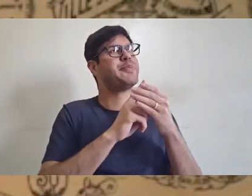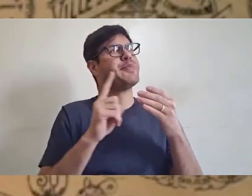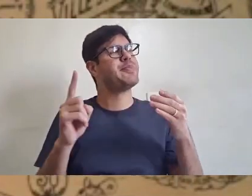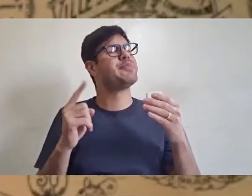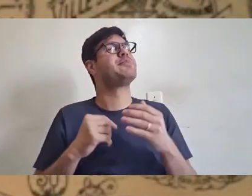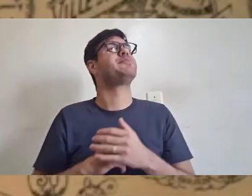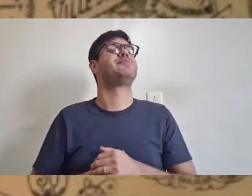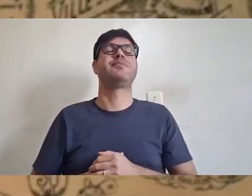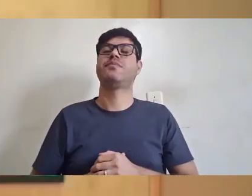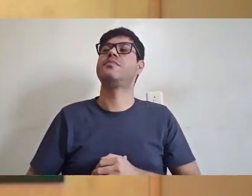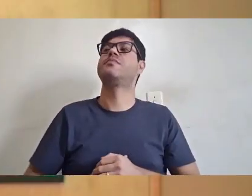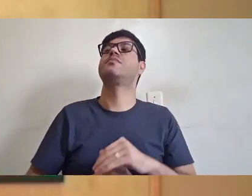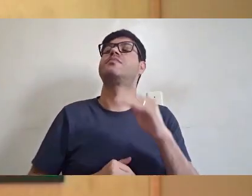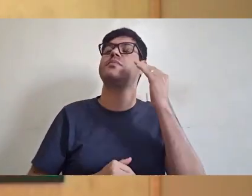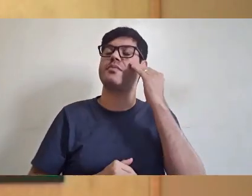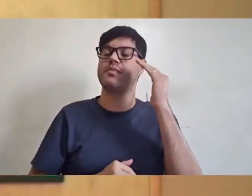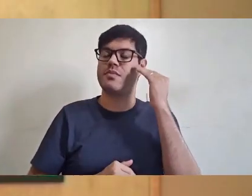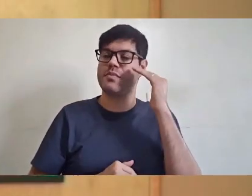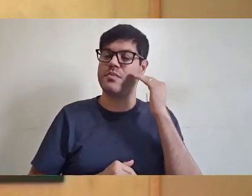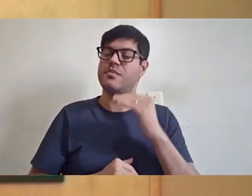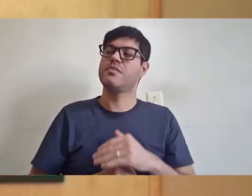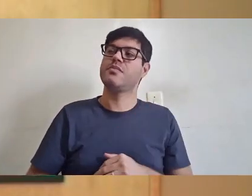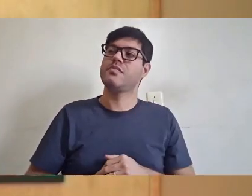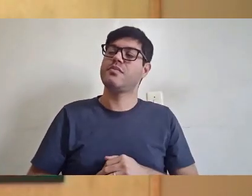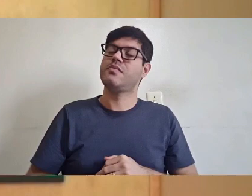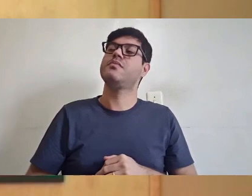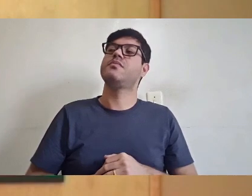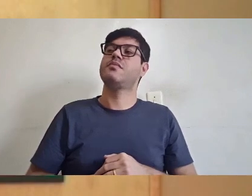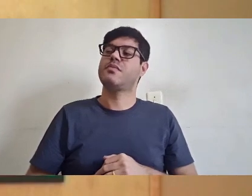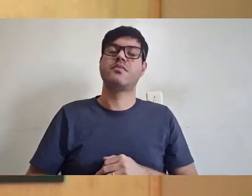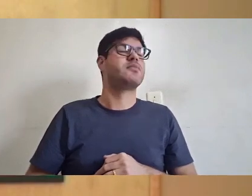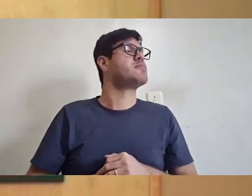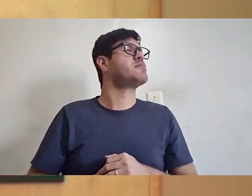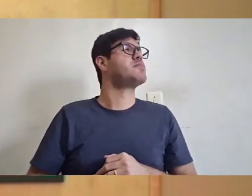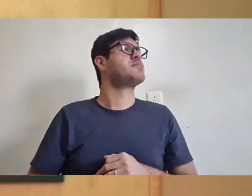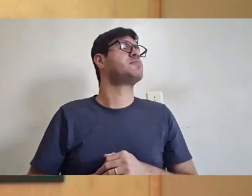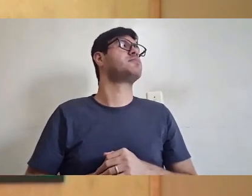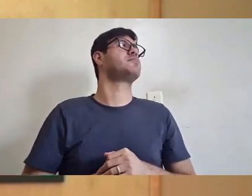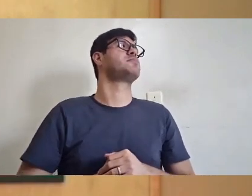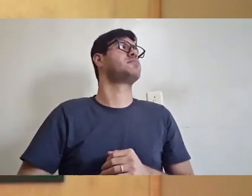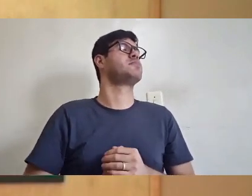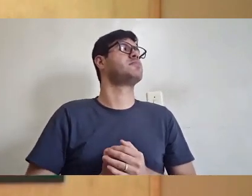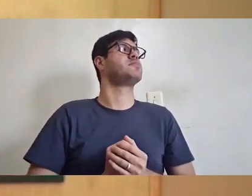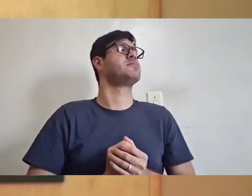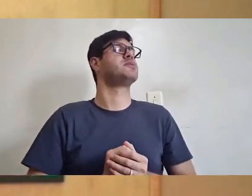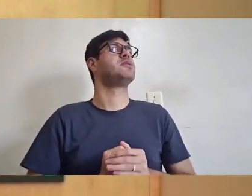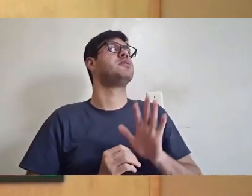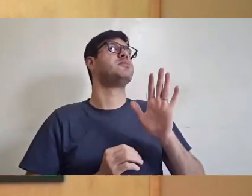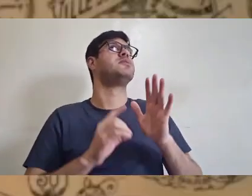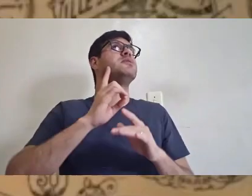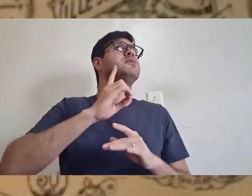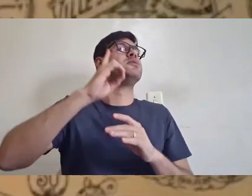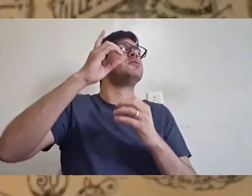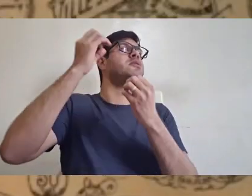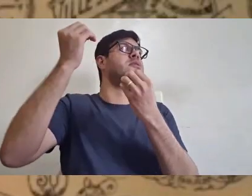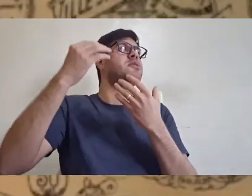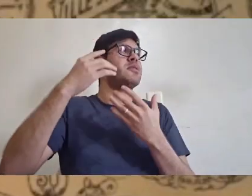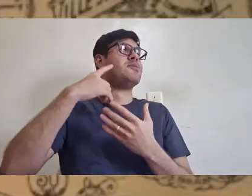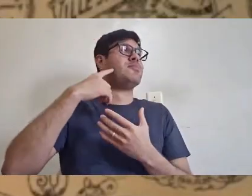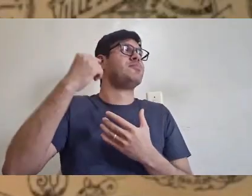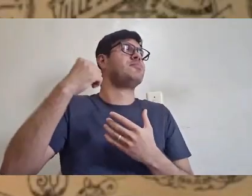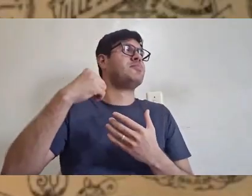essa eleição, você foi candidato, mas não se elegeu. Não. Mas fui, graças a Deus, bem votado. Eu,